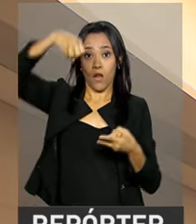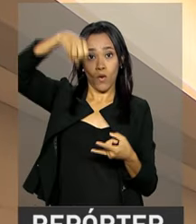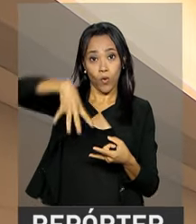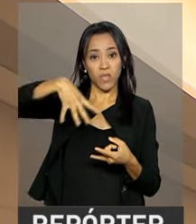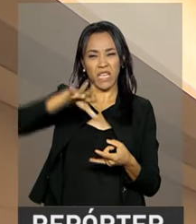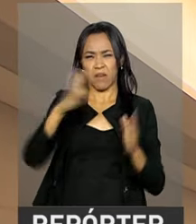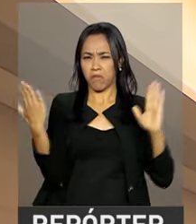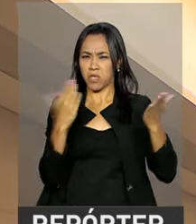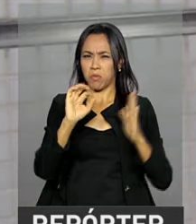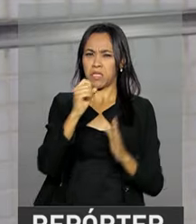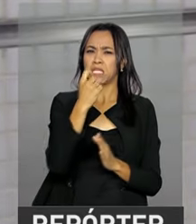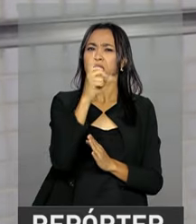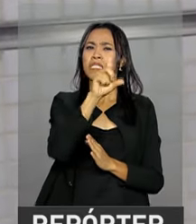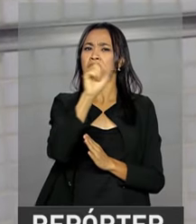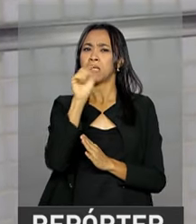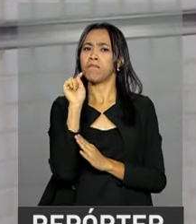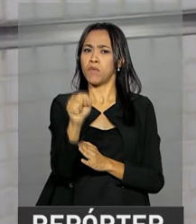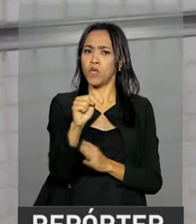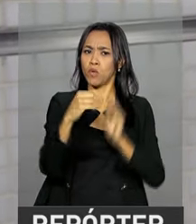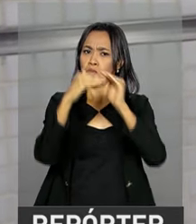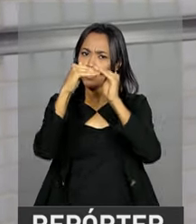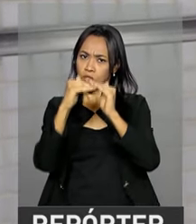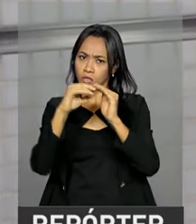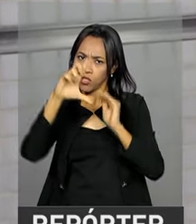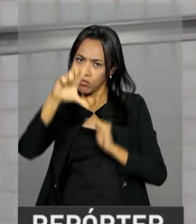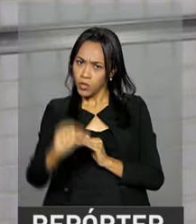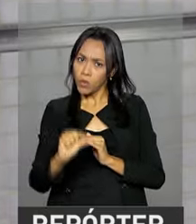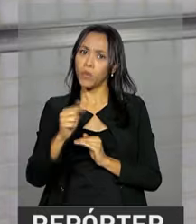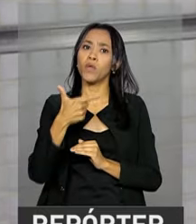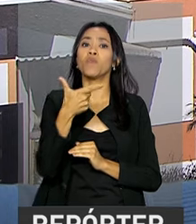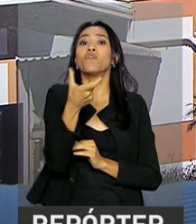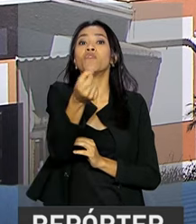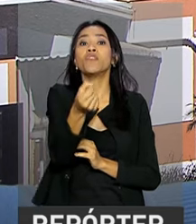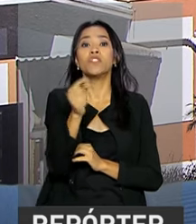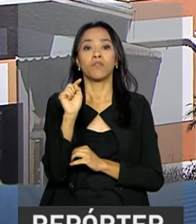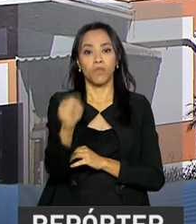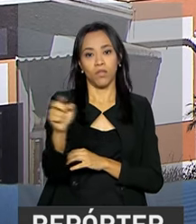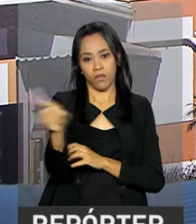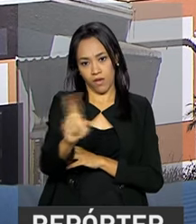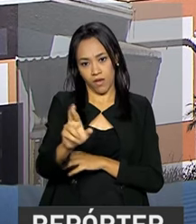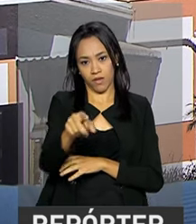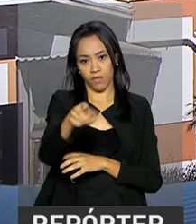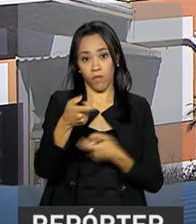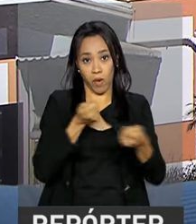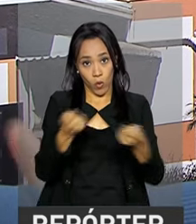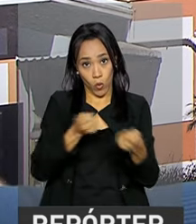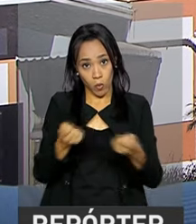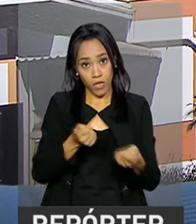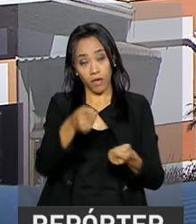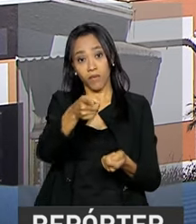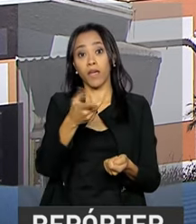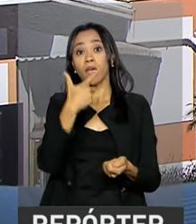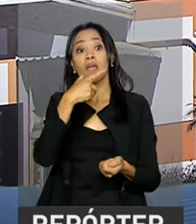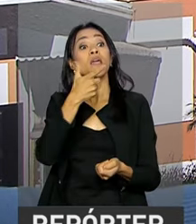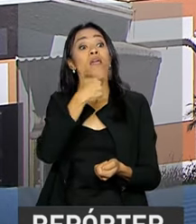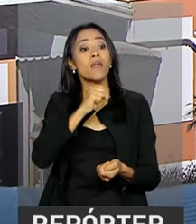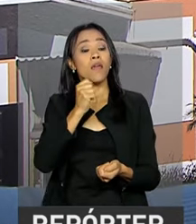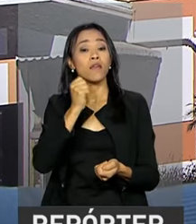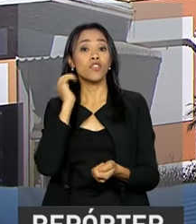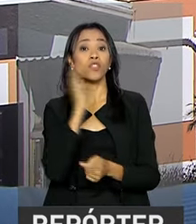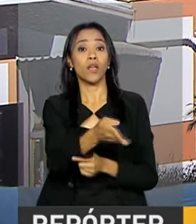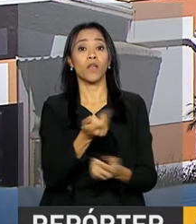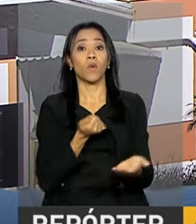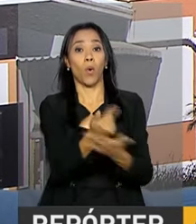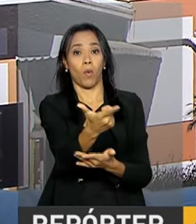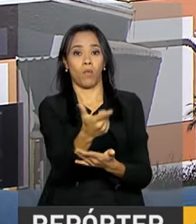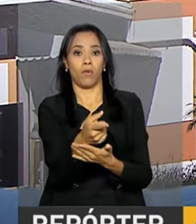R 100.000 por mês diminua em pelo menos R 20.000 a economia é justamente isso você compra direto de Quem produz e você